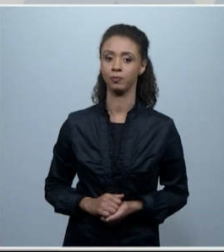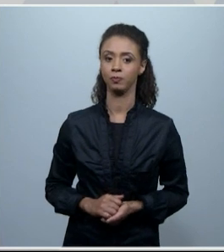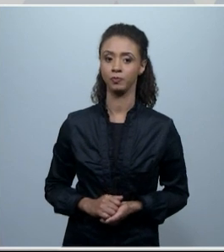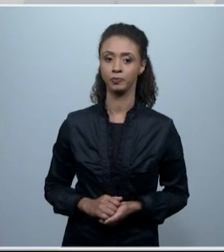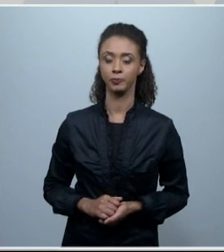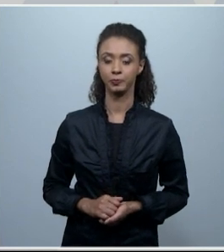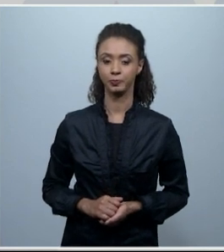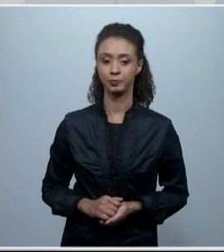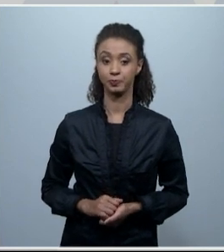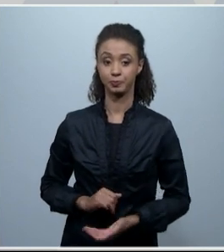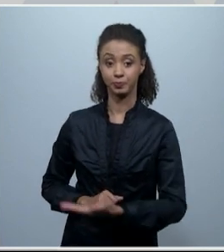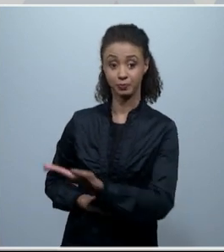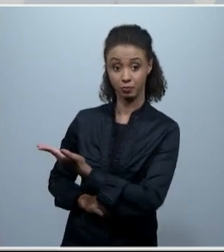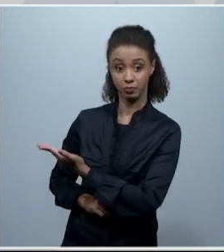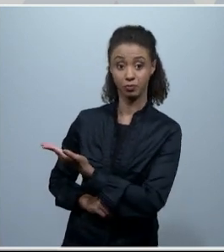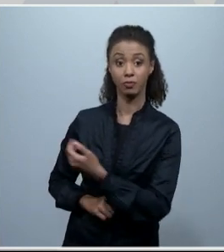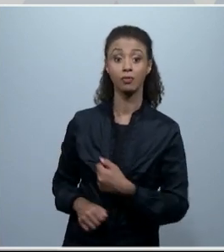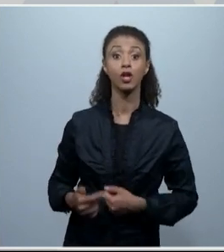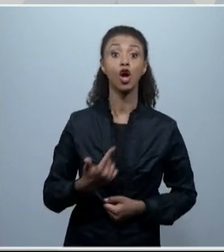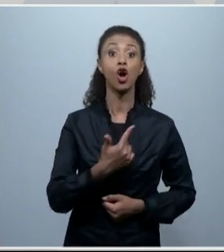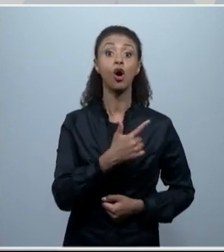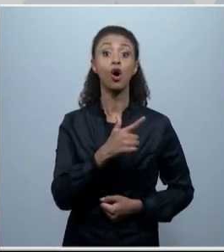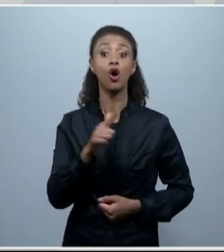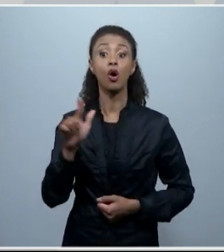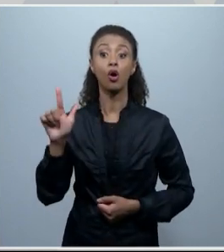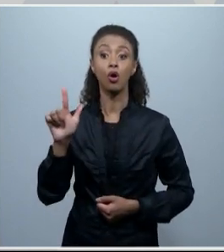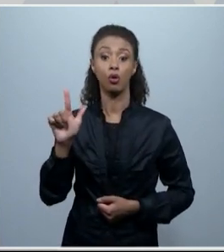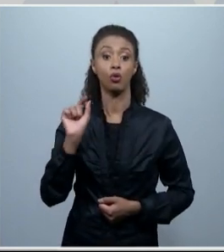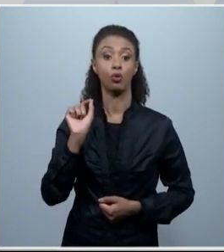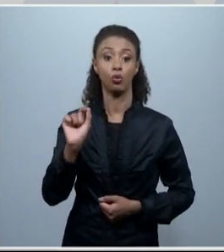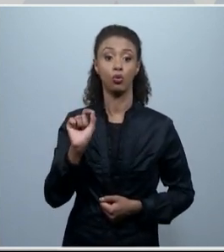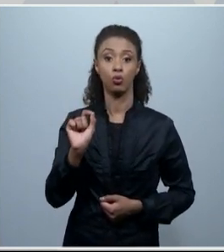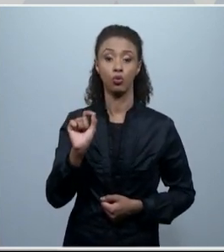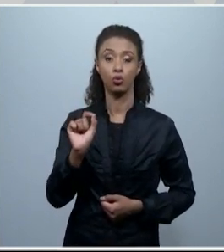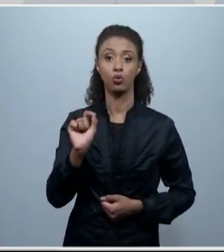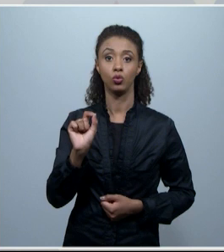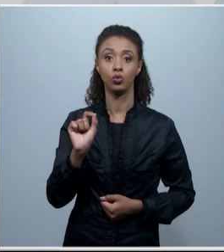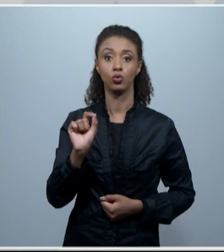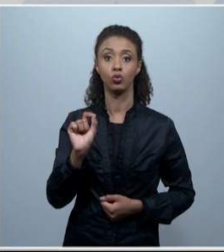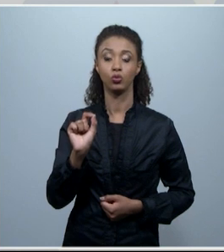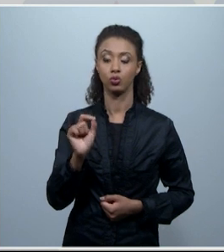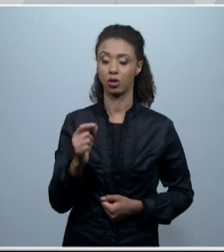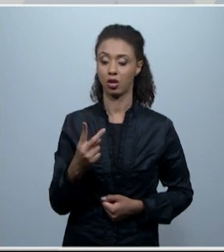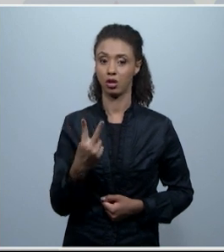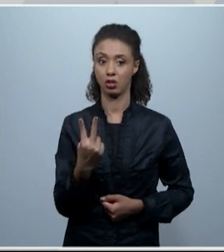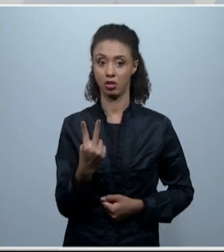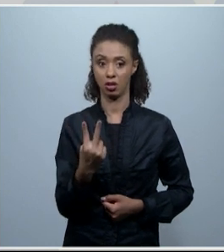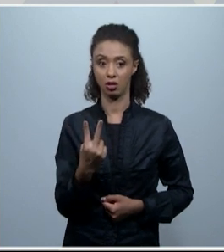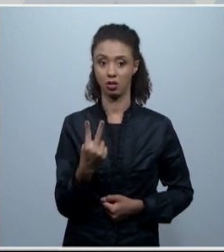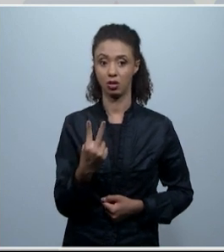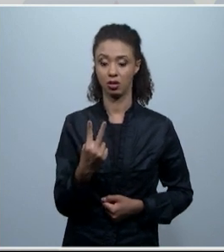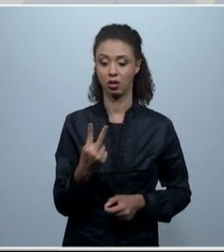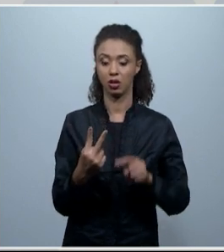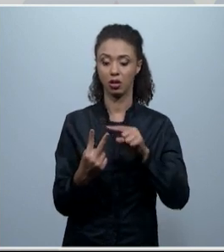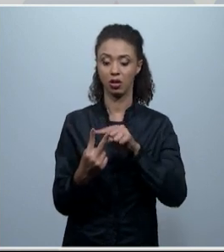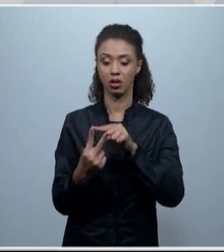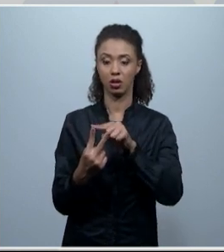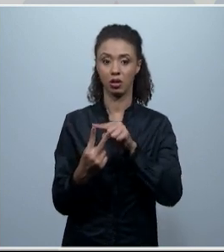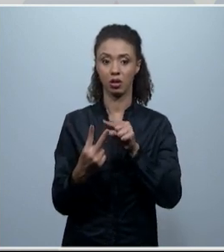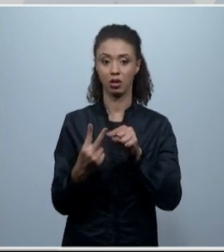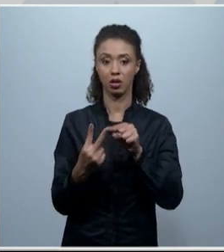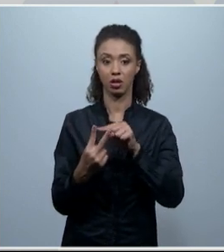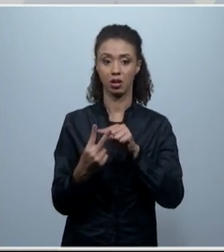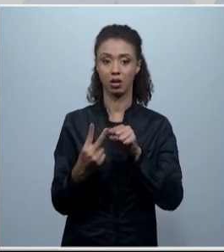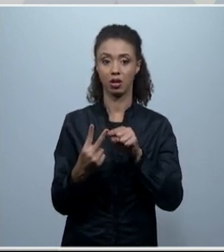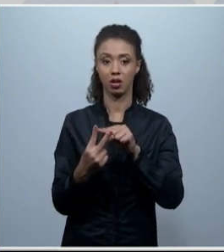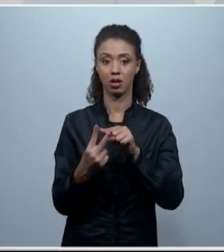um outro ângulo é um ângulo inscrito na circunferência e conhecer a relação entre o ângulo inscrito e